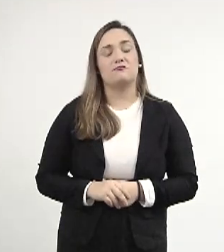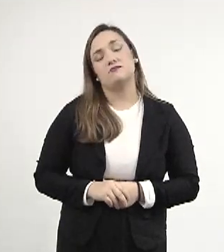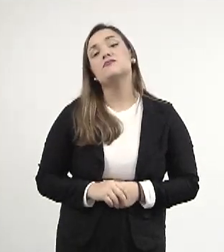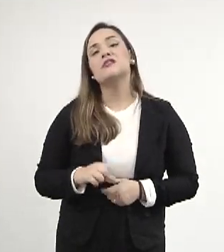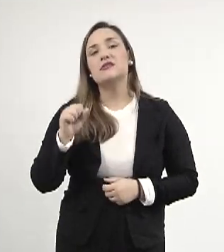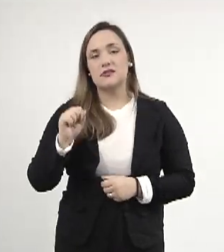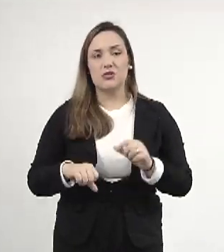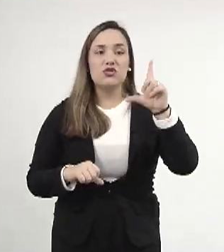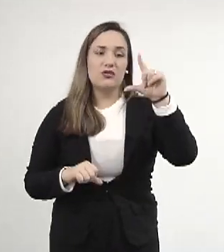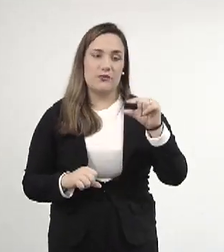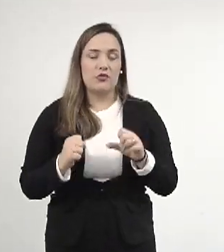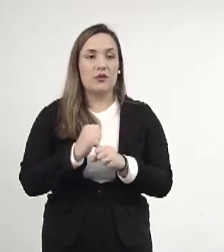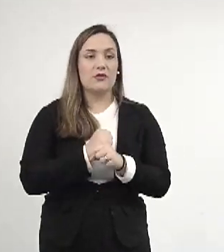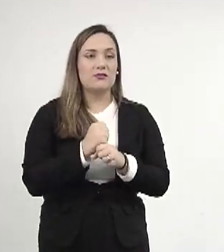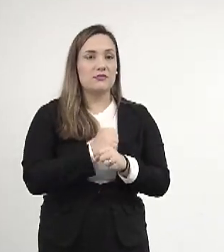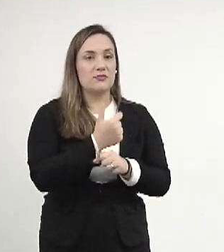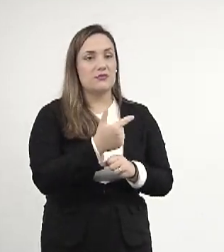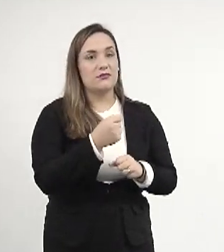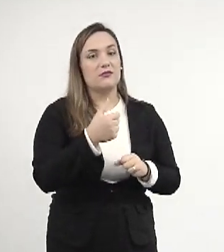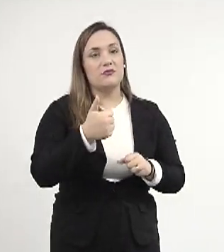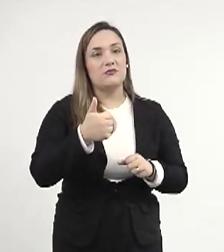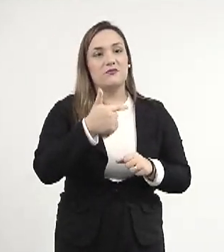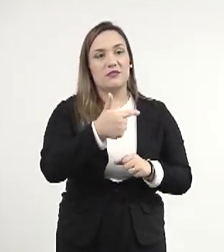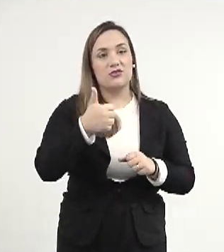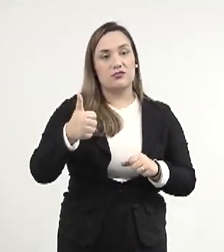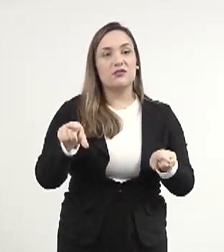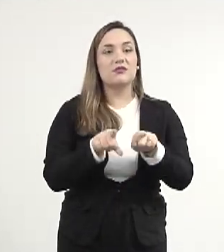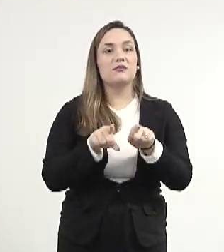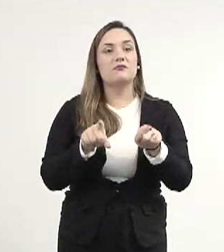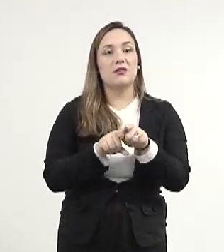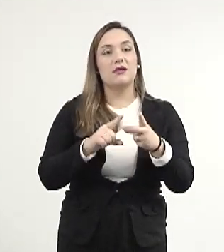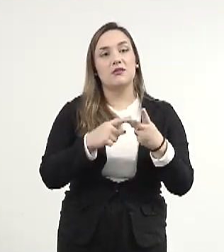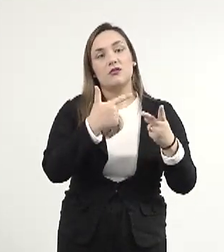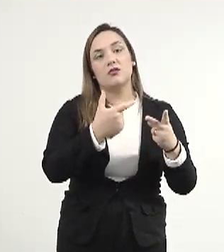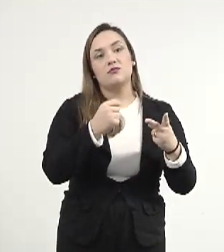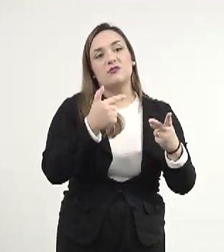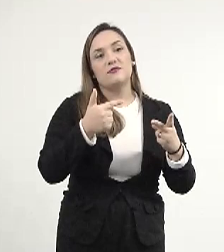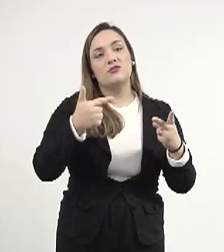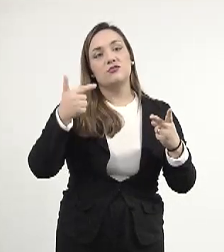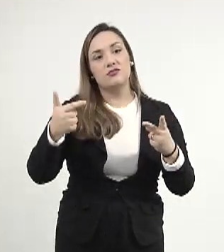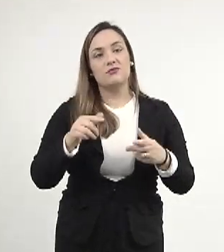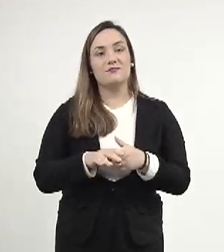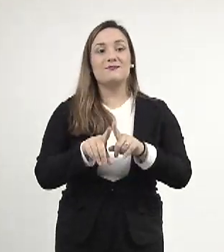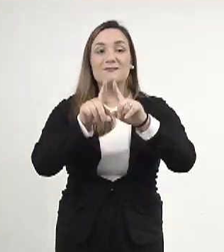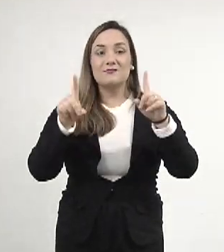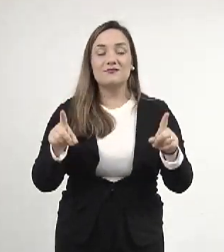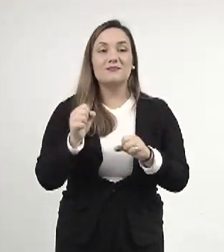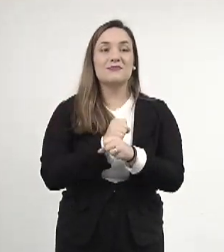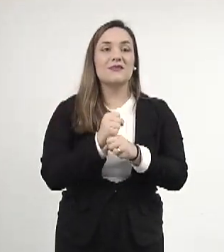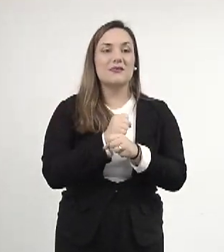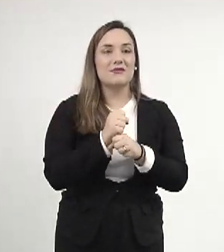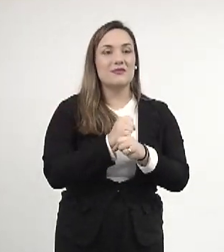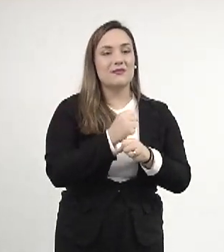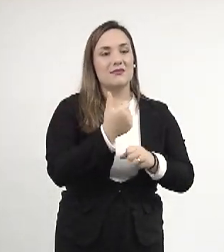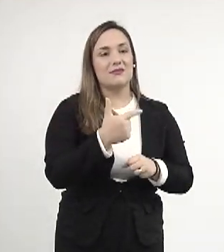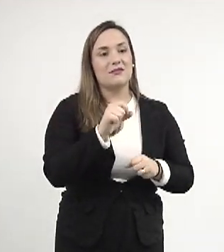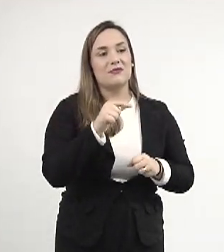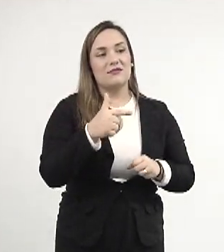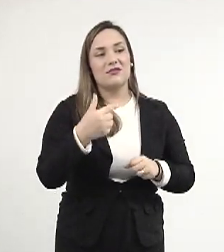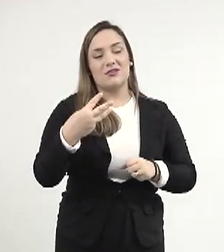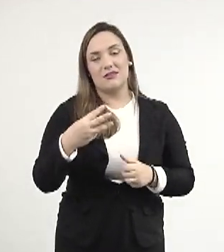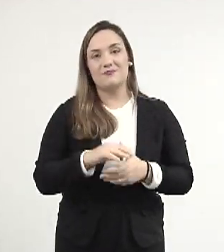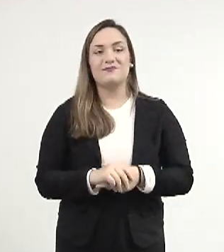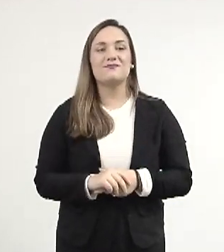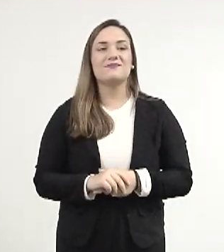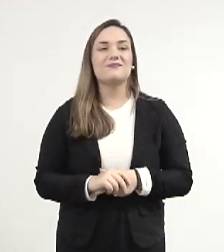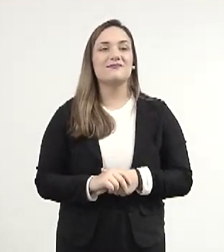consideráveis em 2021 e 2022, mas No ano de 2023, nós